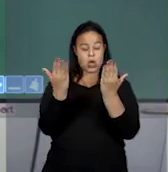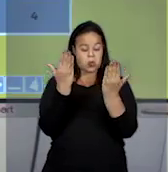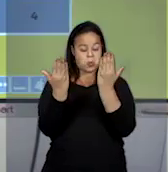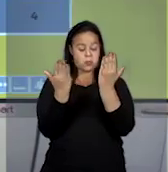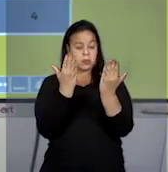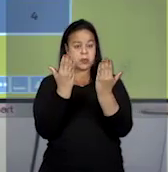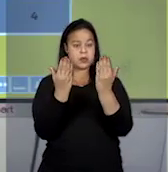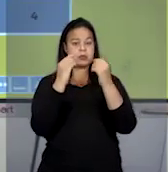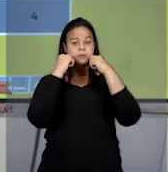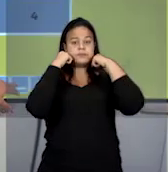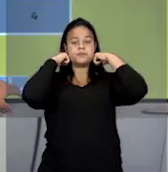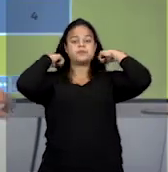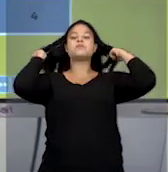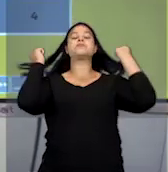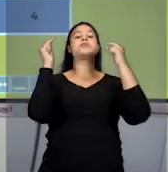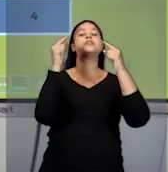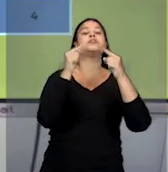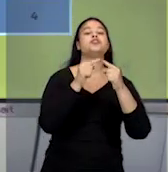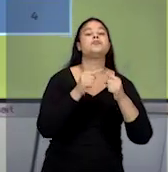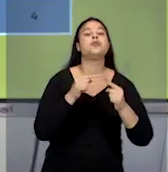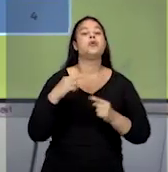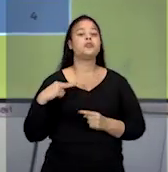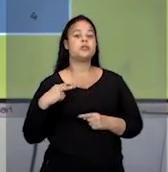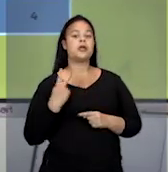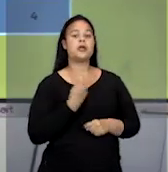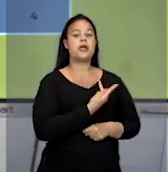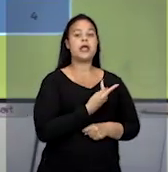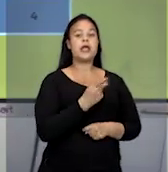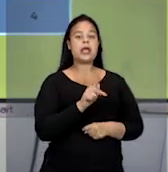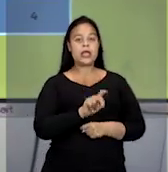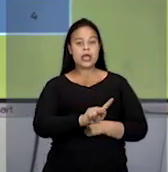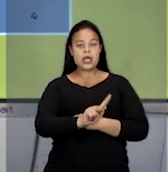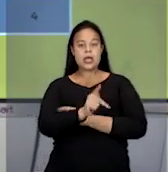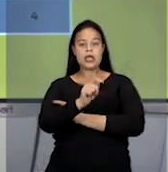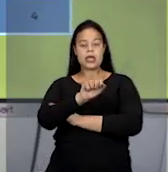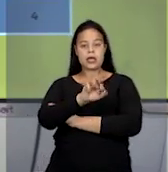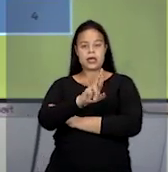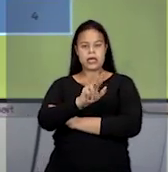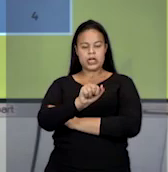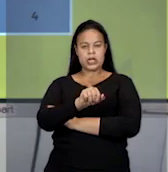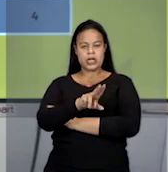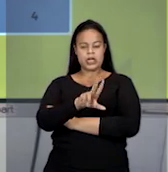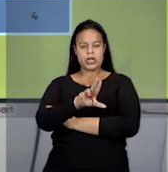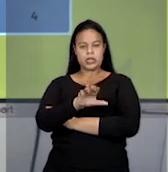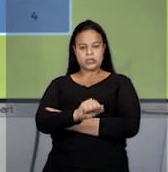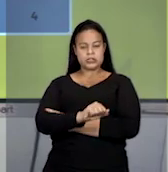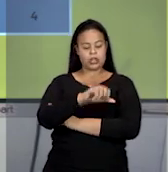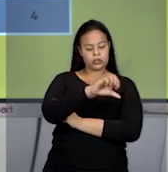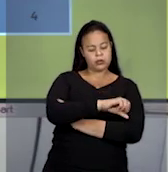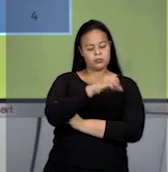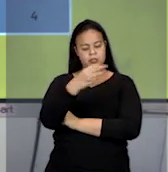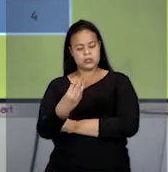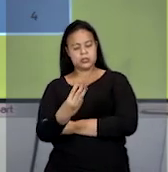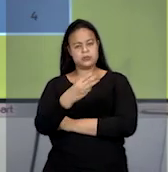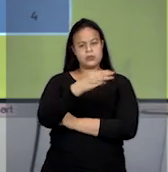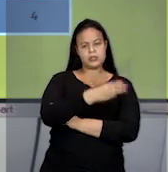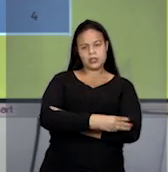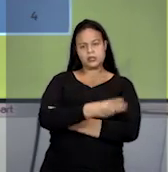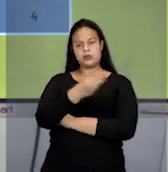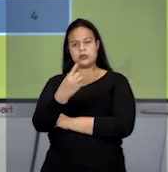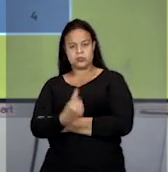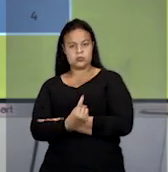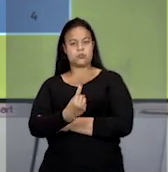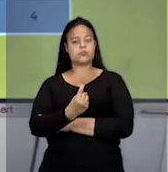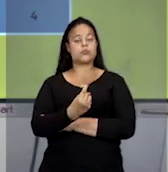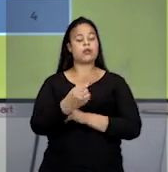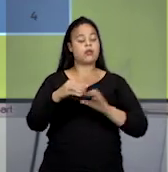então, o tipo de herança com a proporção mendeliana de 9 para 3 para 1 e a questão